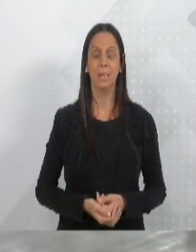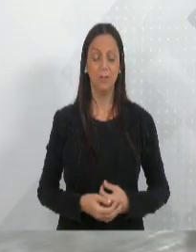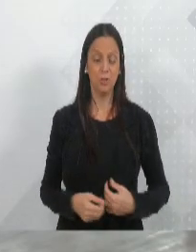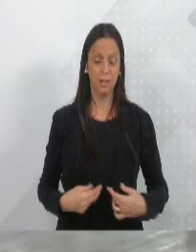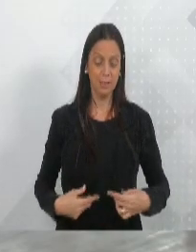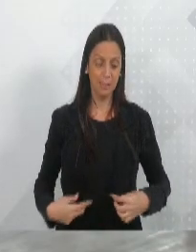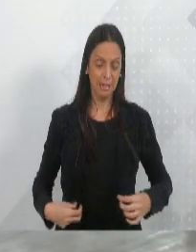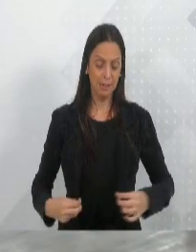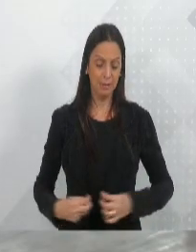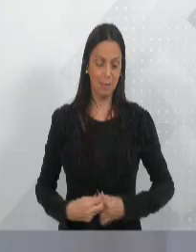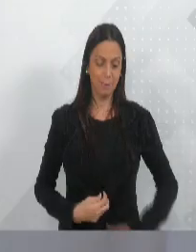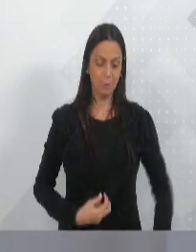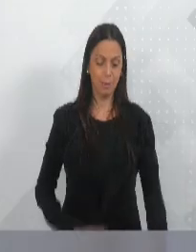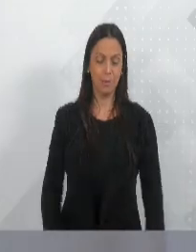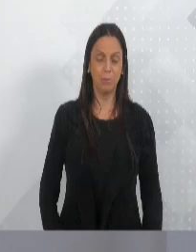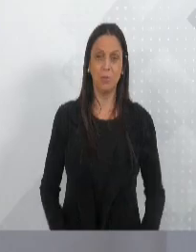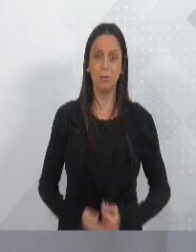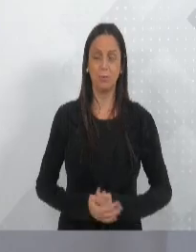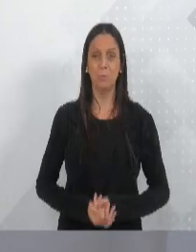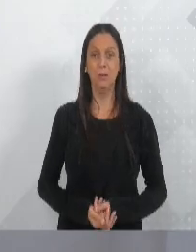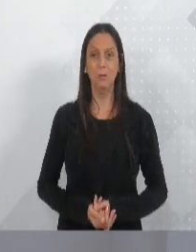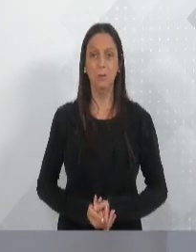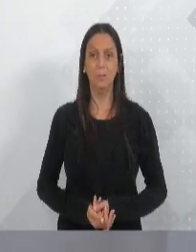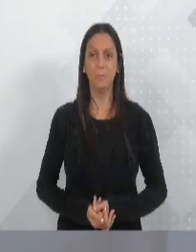Mas se tiver